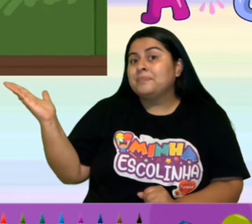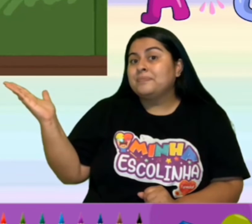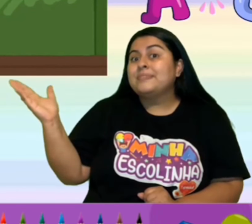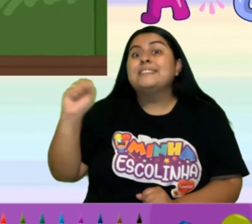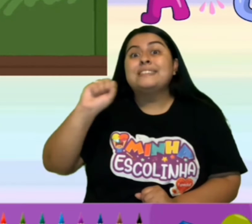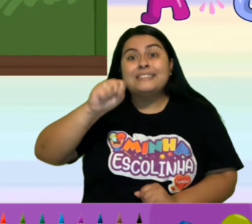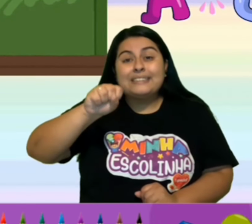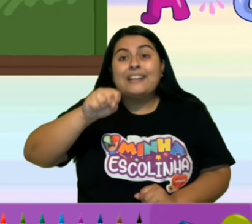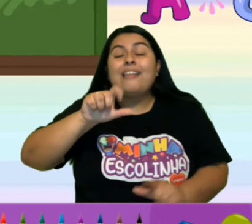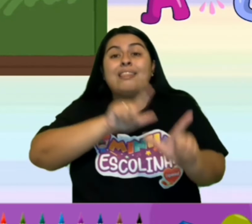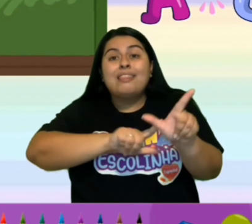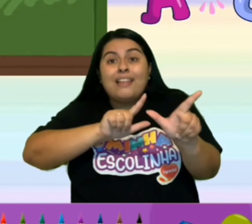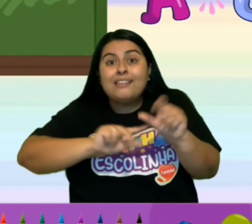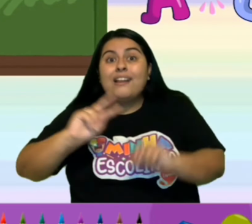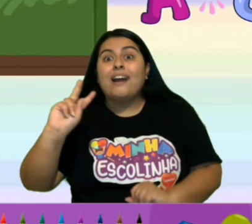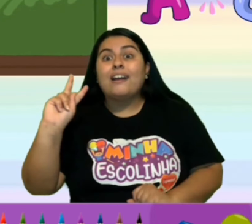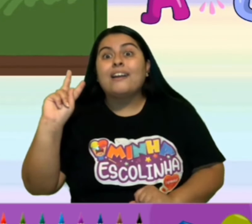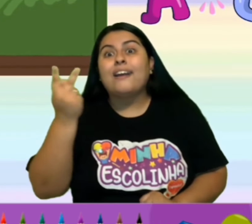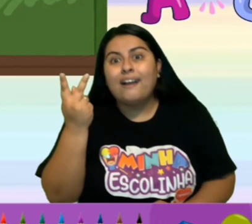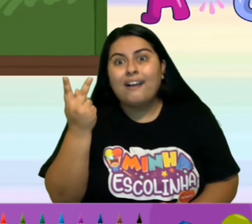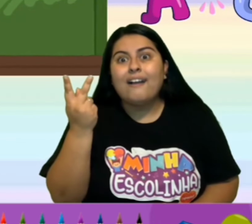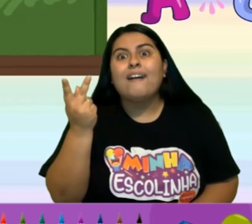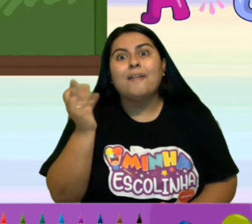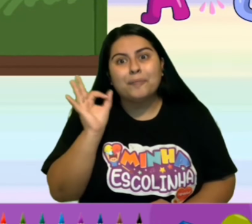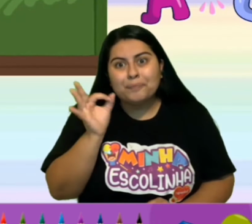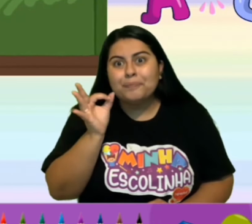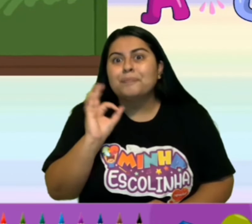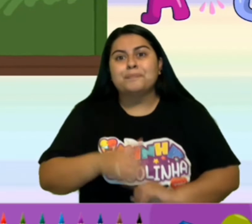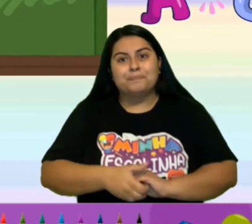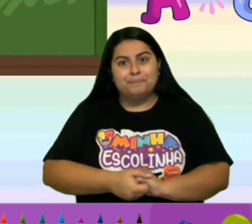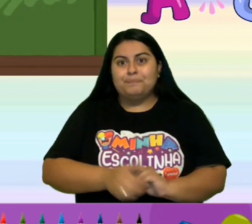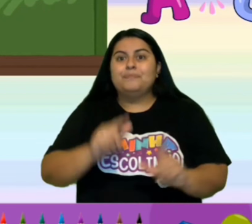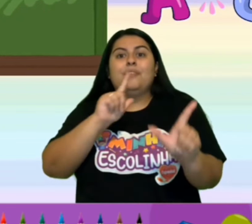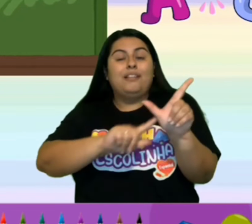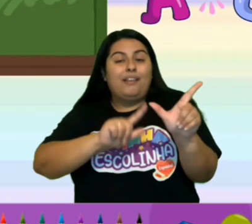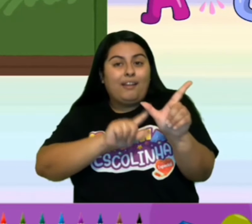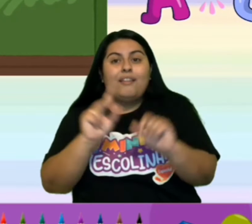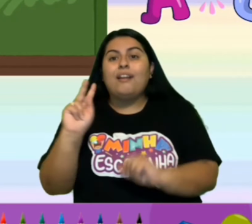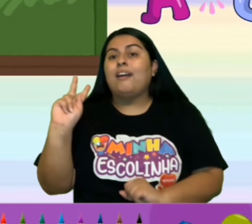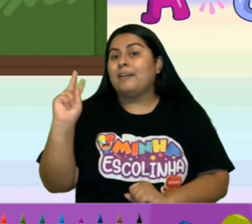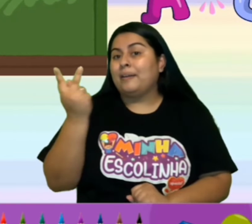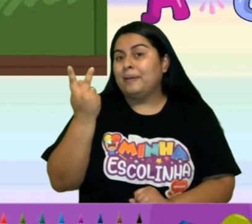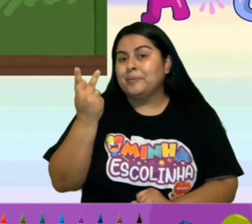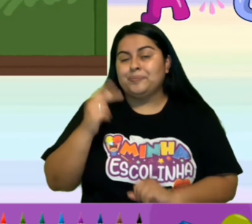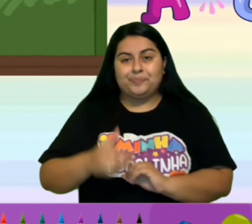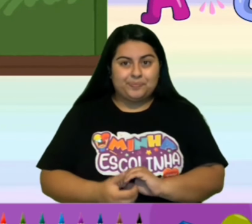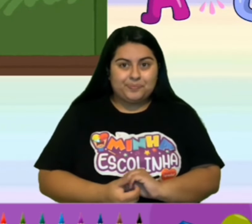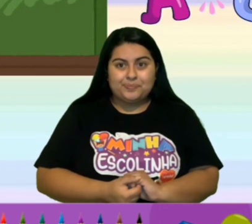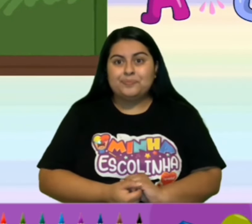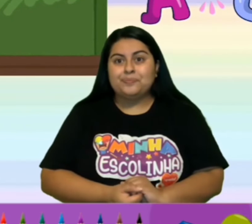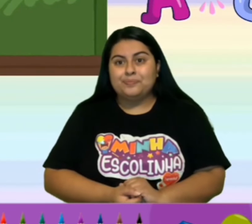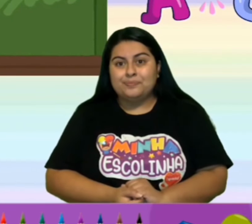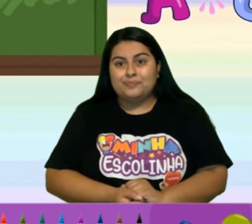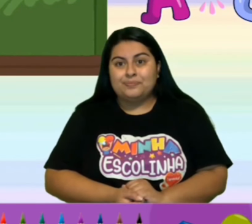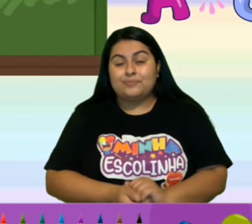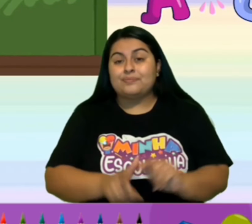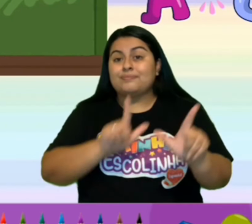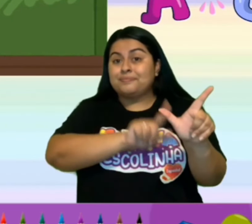centro da lousa É a letra H! Sim, é a letra H!